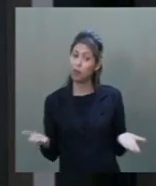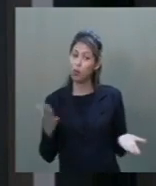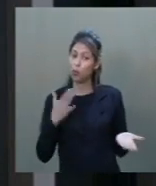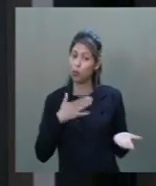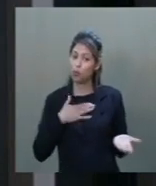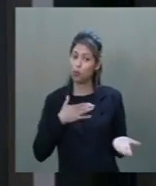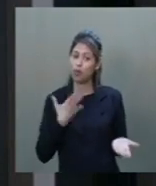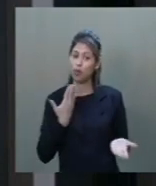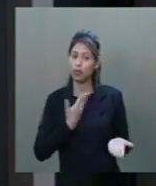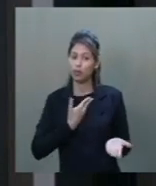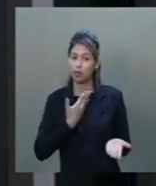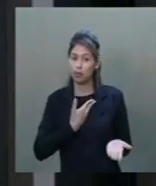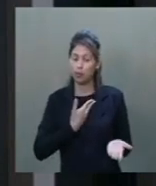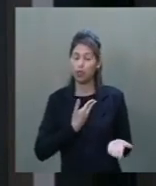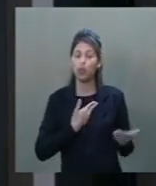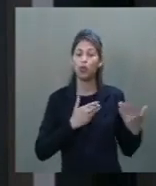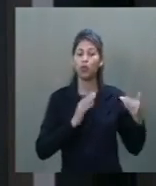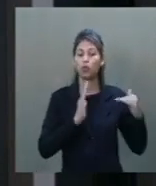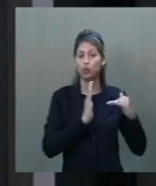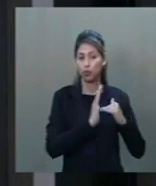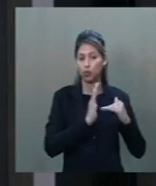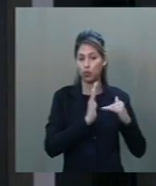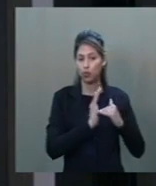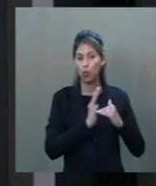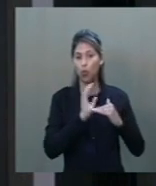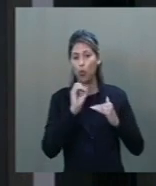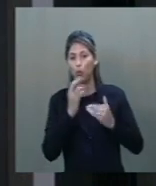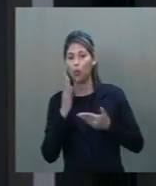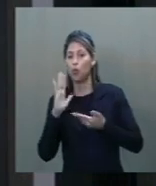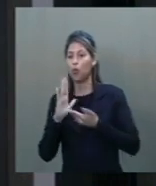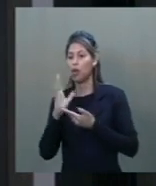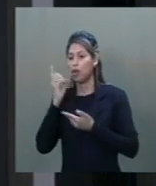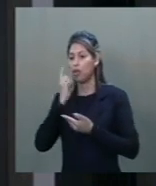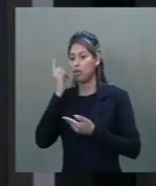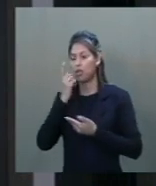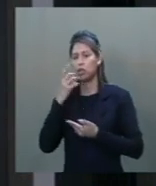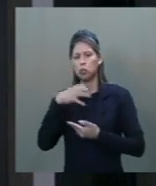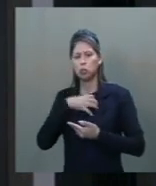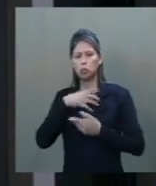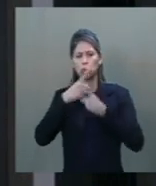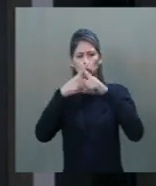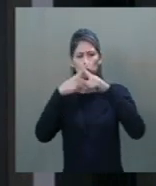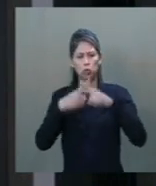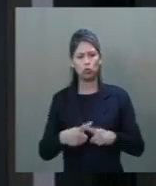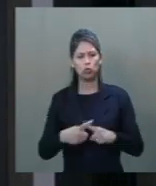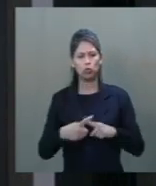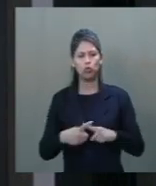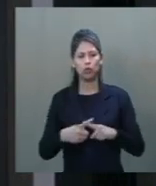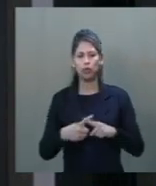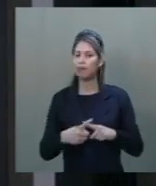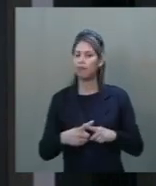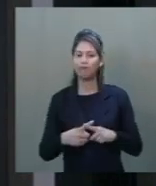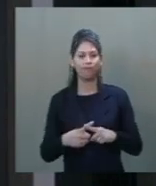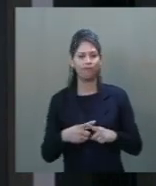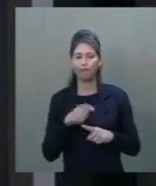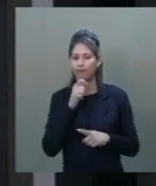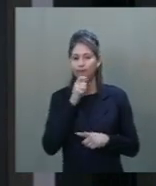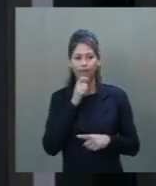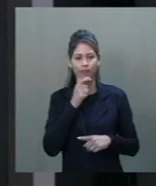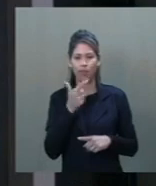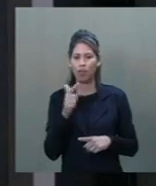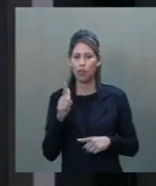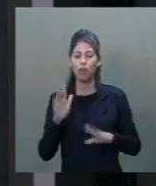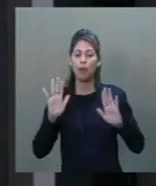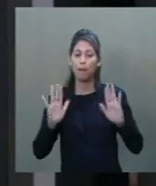colegas da Câmara ou do Senado sintam que há uma disputa dentro de um ringue, que não há uma disputa de poderes.